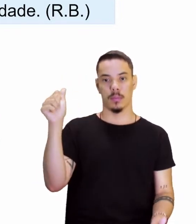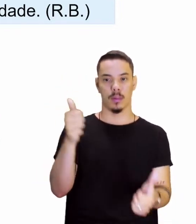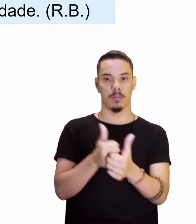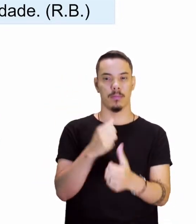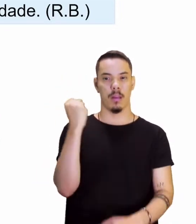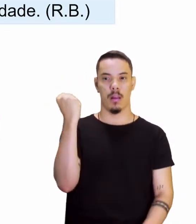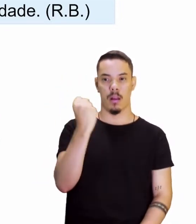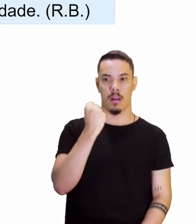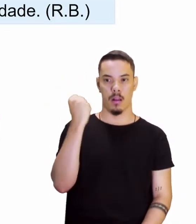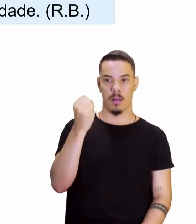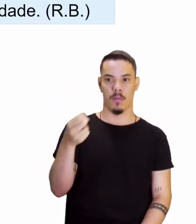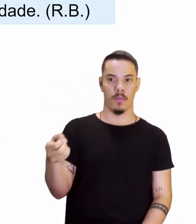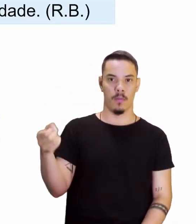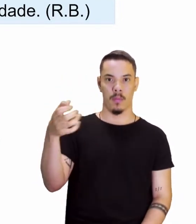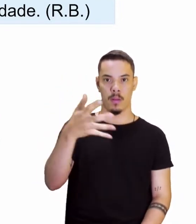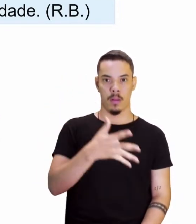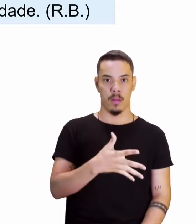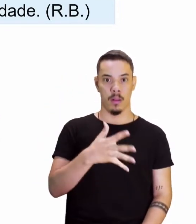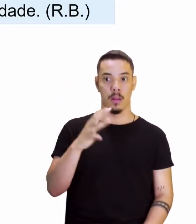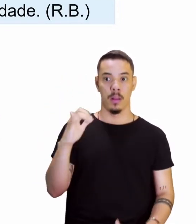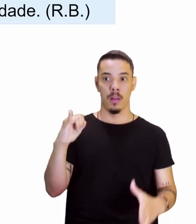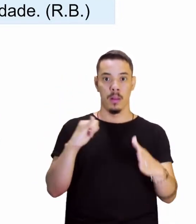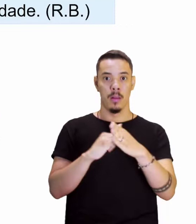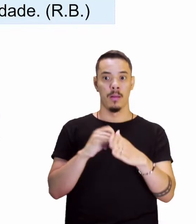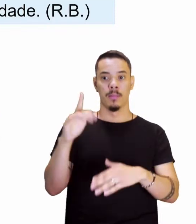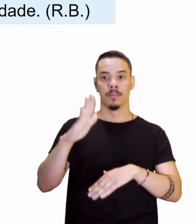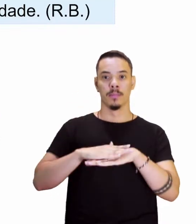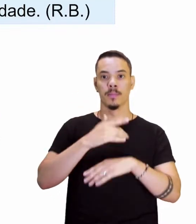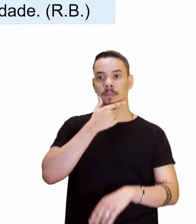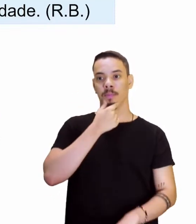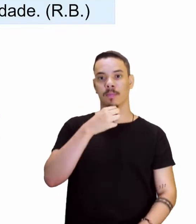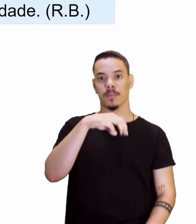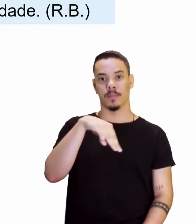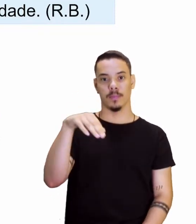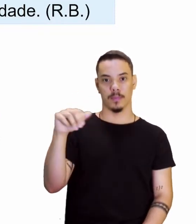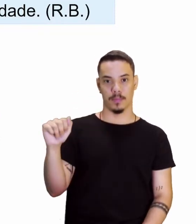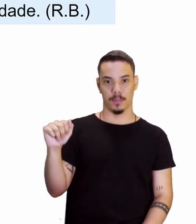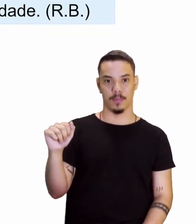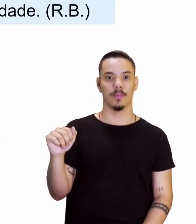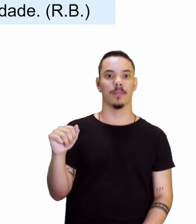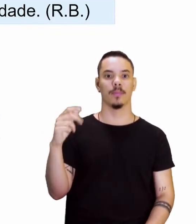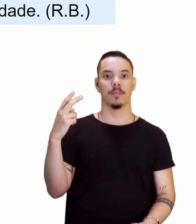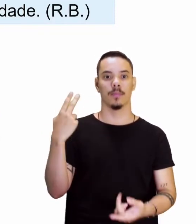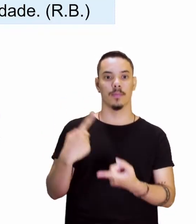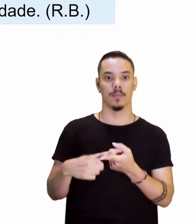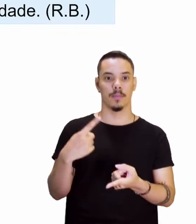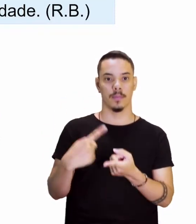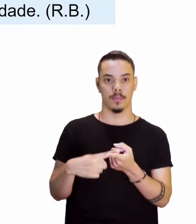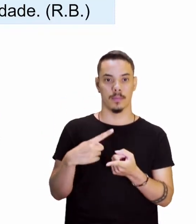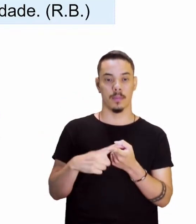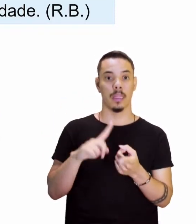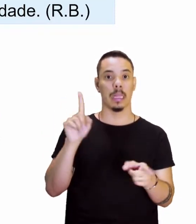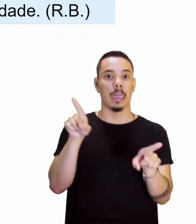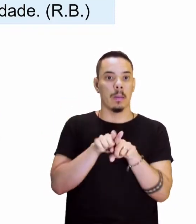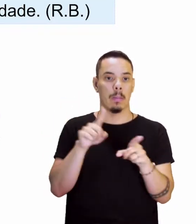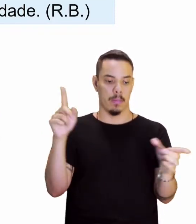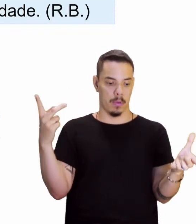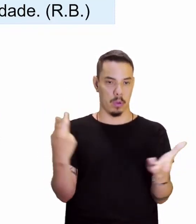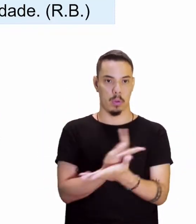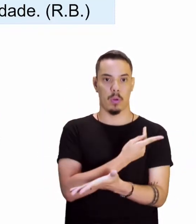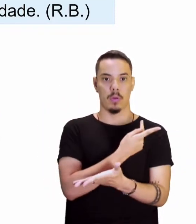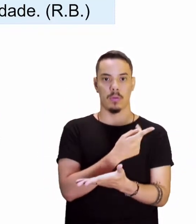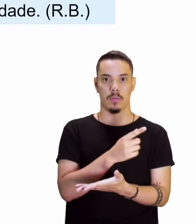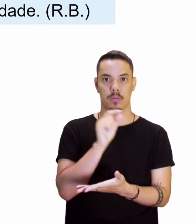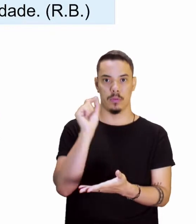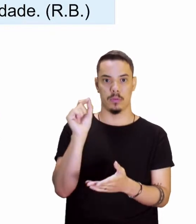à nova instituição. Aqui, Machado de Assis. Então, aqui também exigiu o